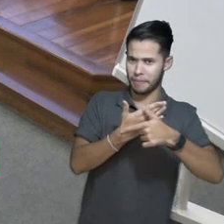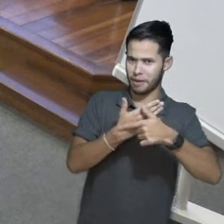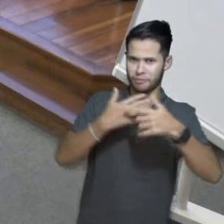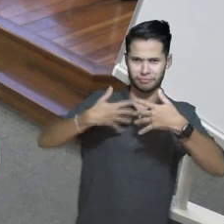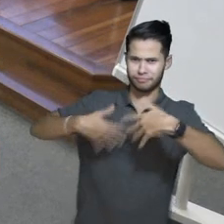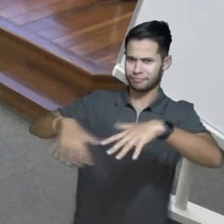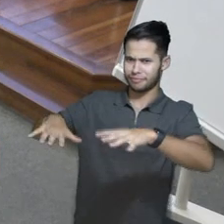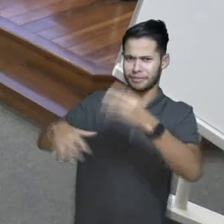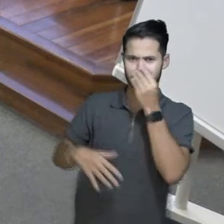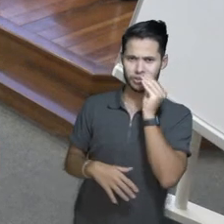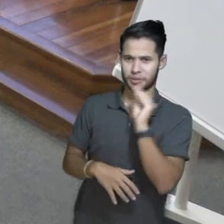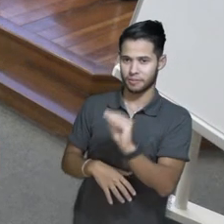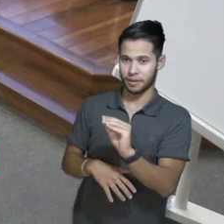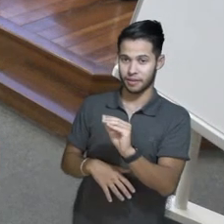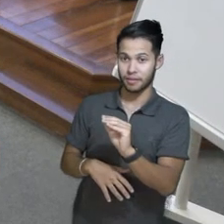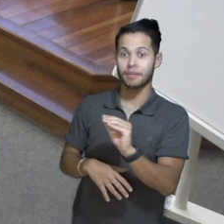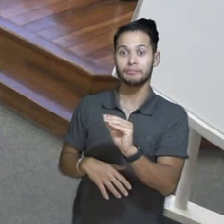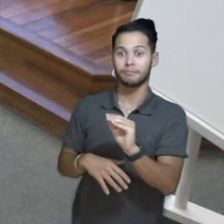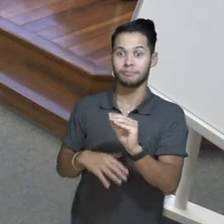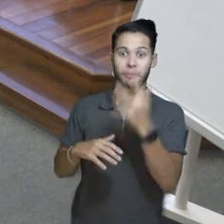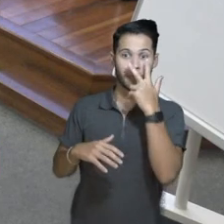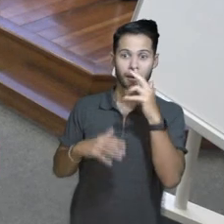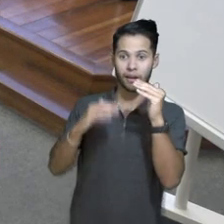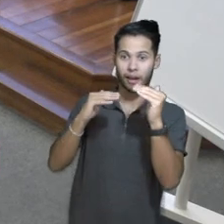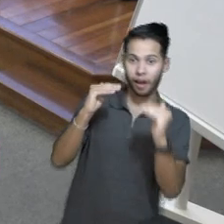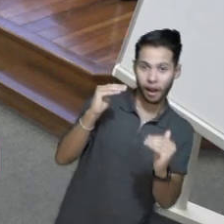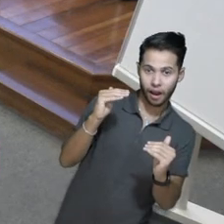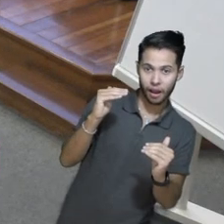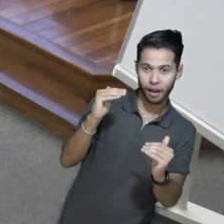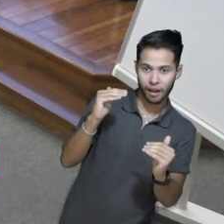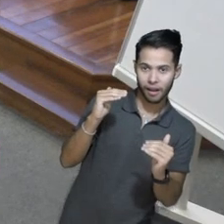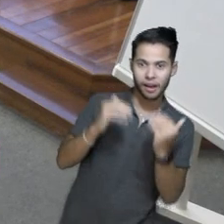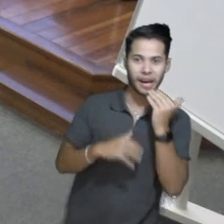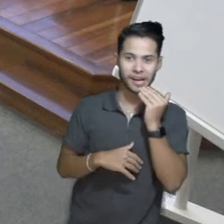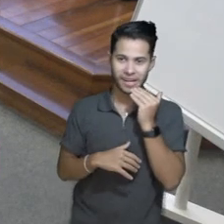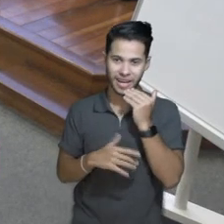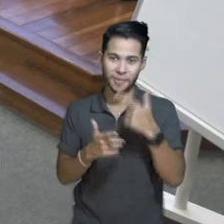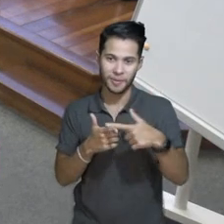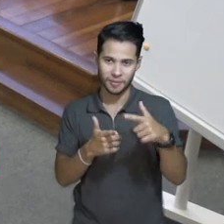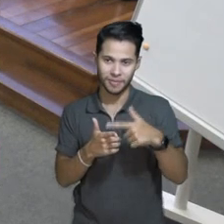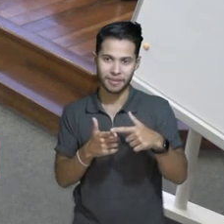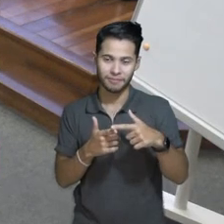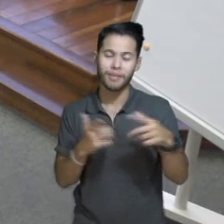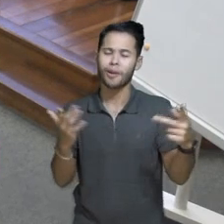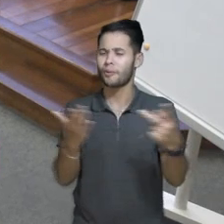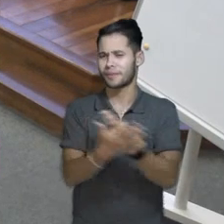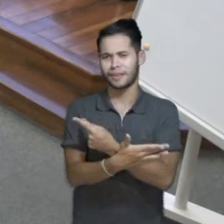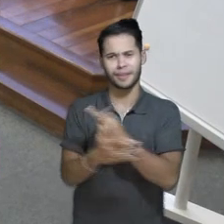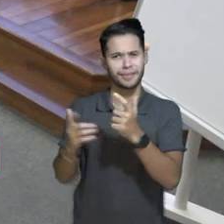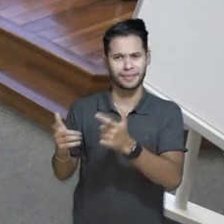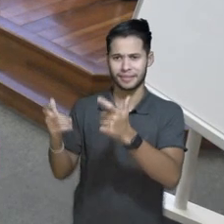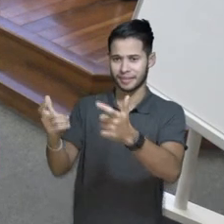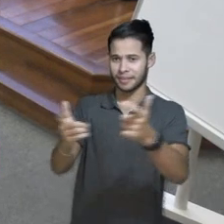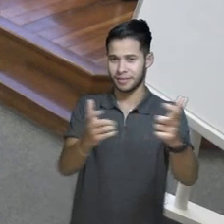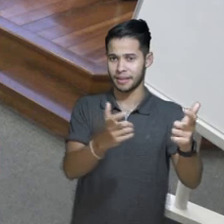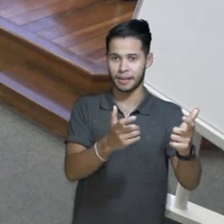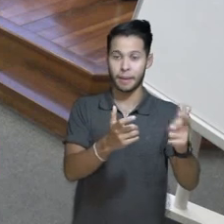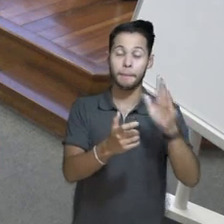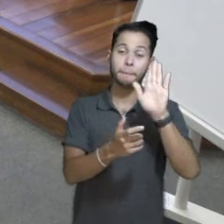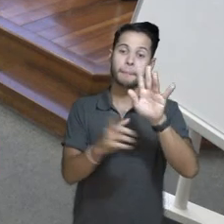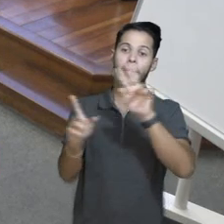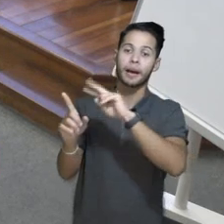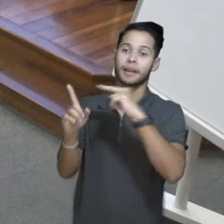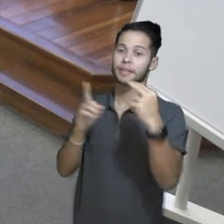problema correto acontece em todos os lugares porém com visões diferentes